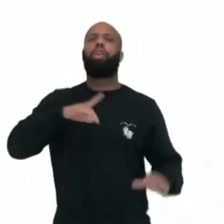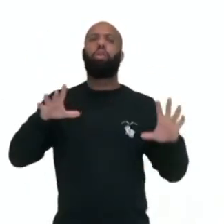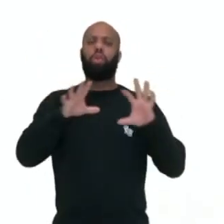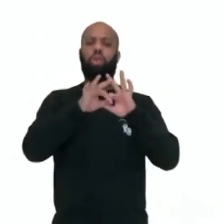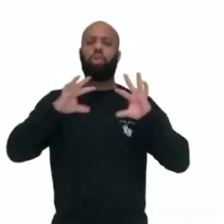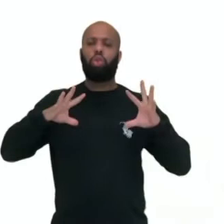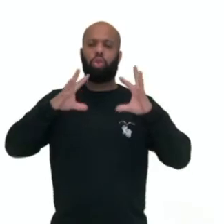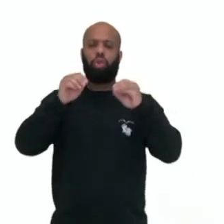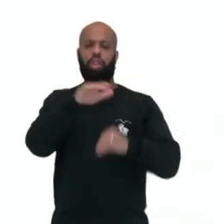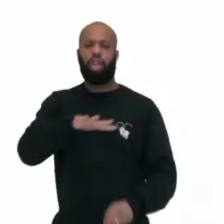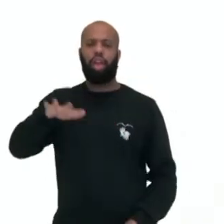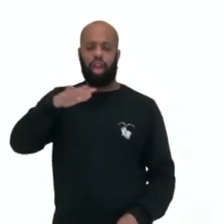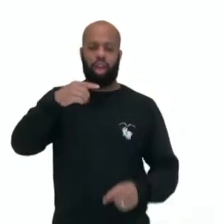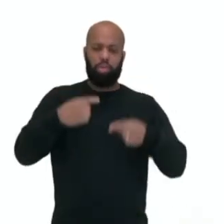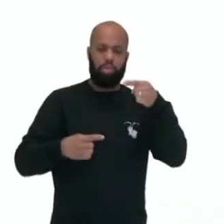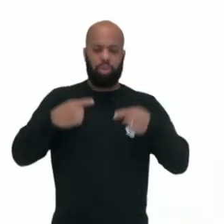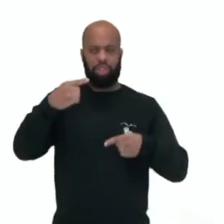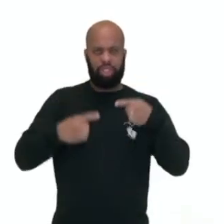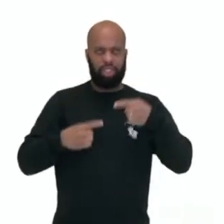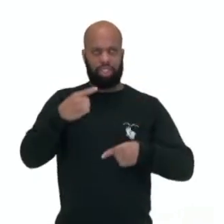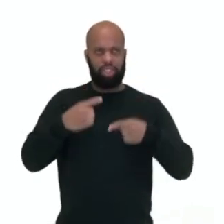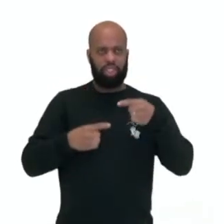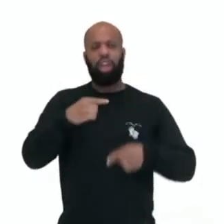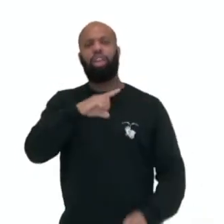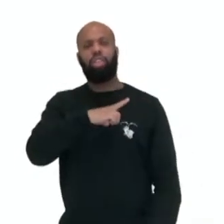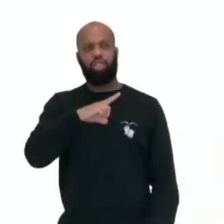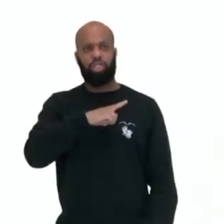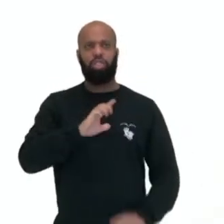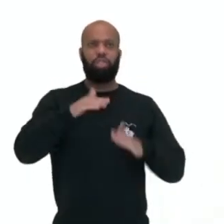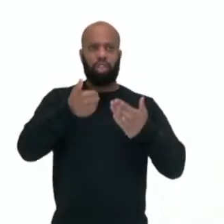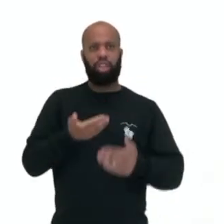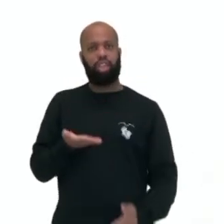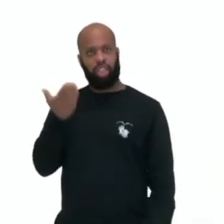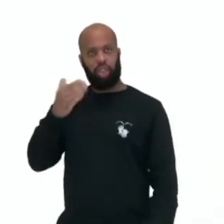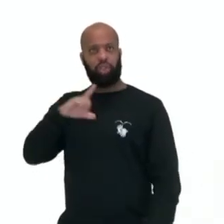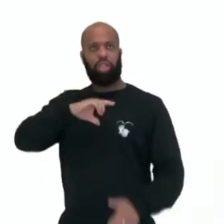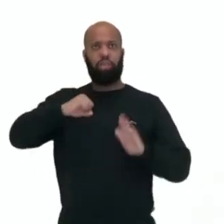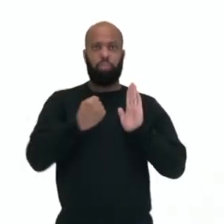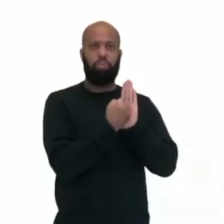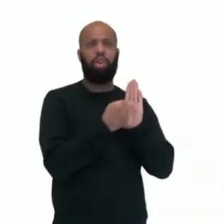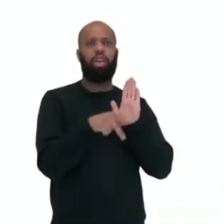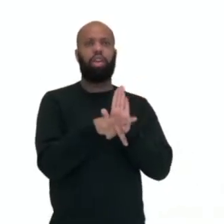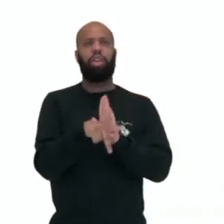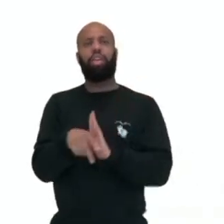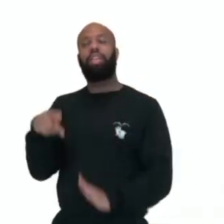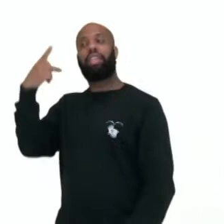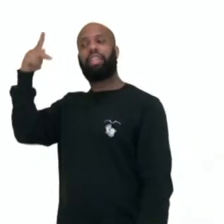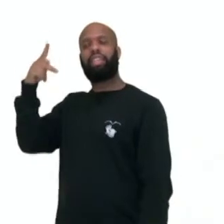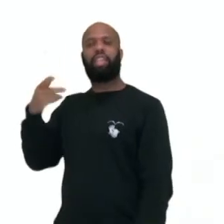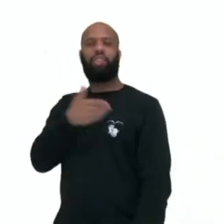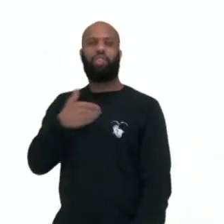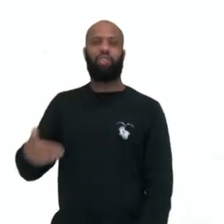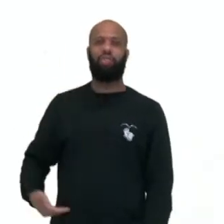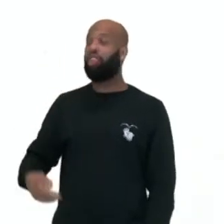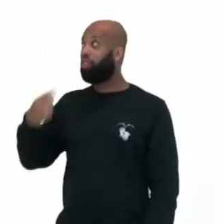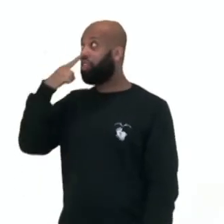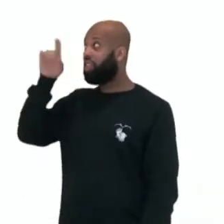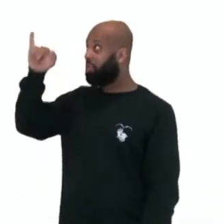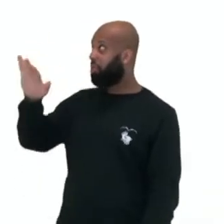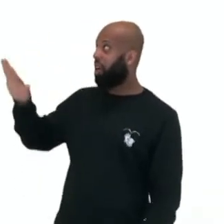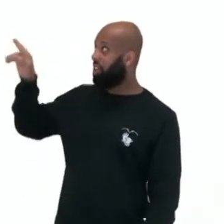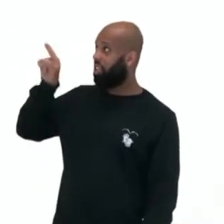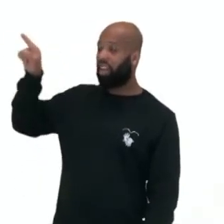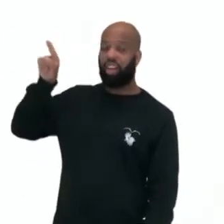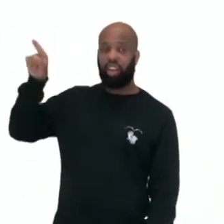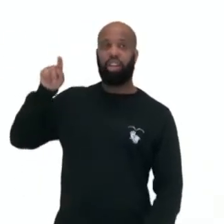forças político-partidárias de expressão. Aliás, isso ficou mostrado no símbolo do seu governo ali, a logomarca do governo Itamar